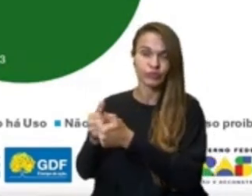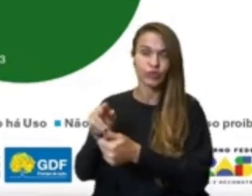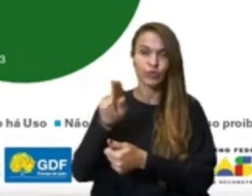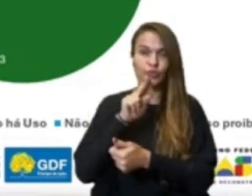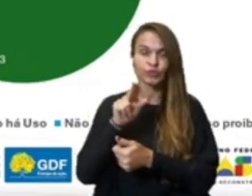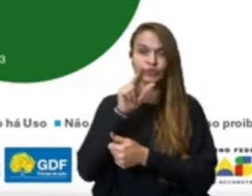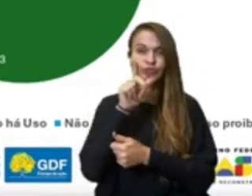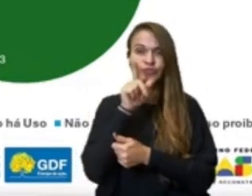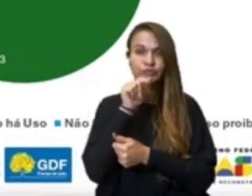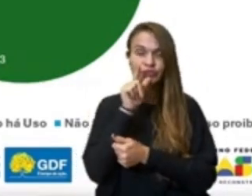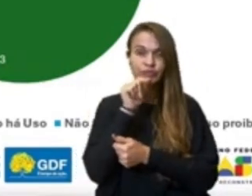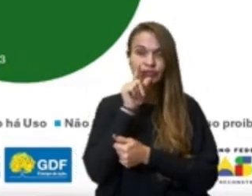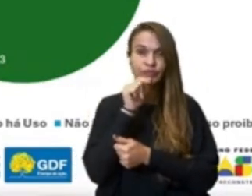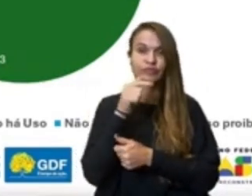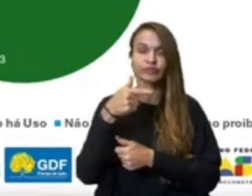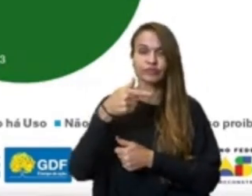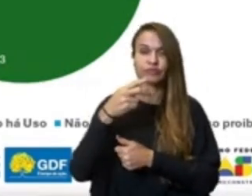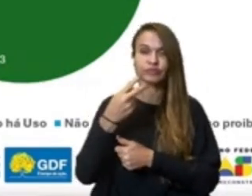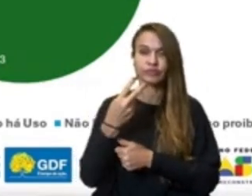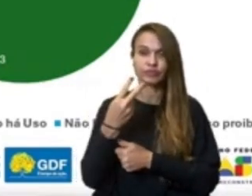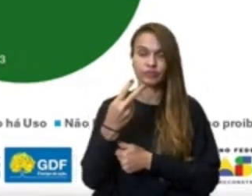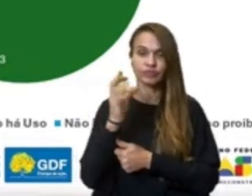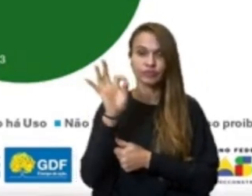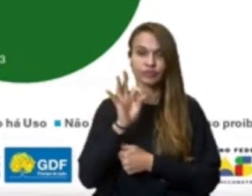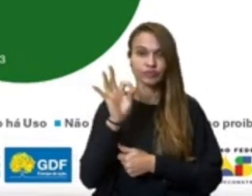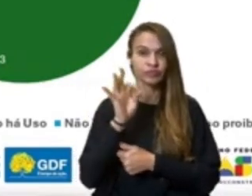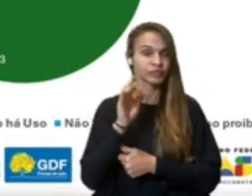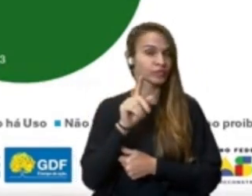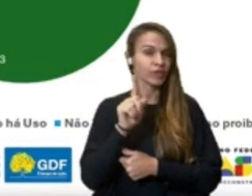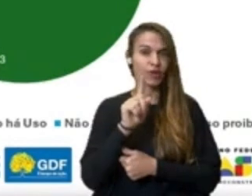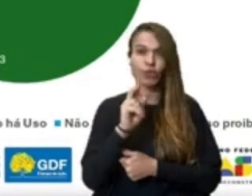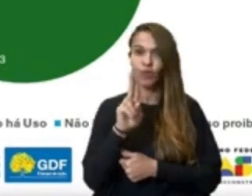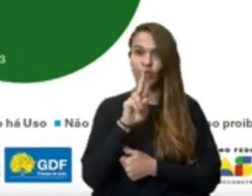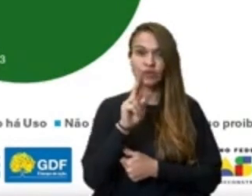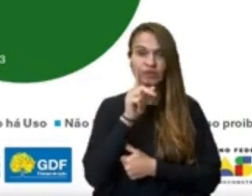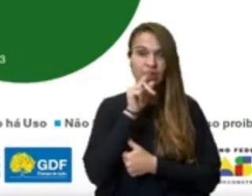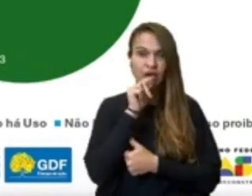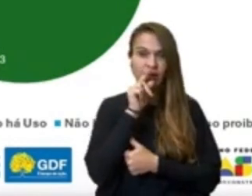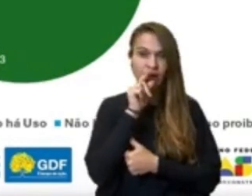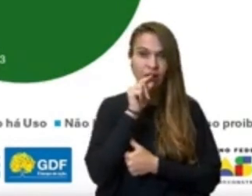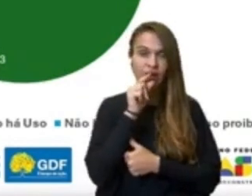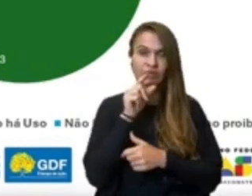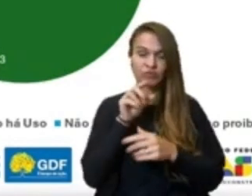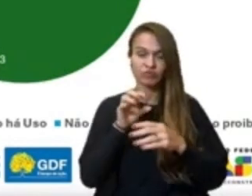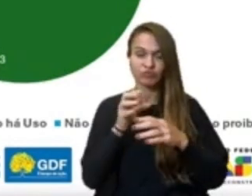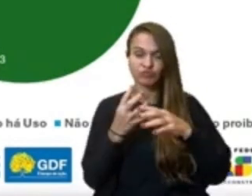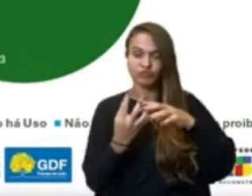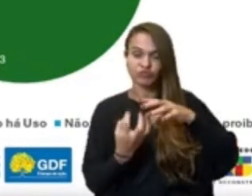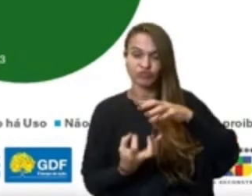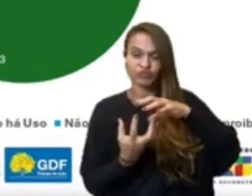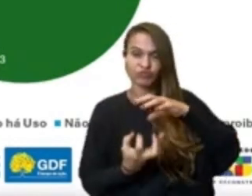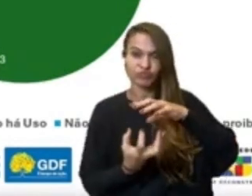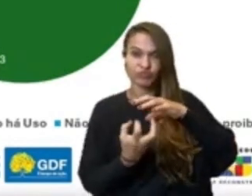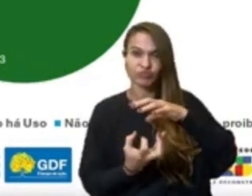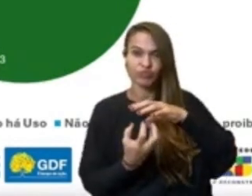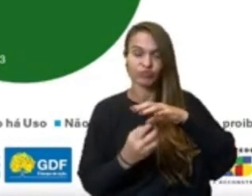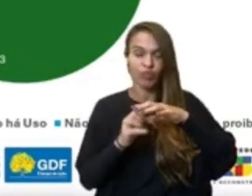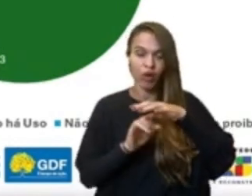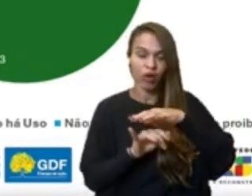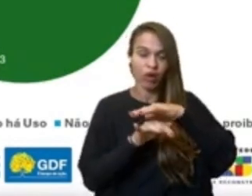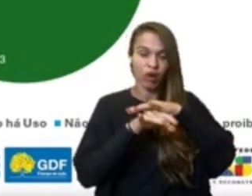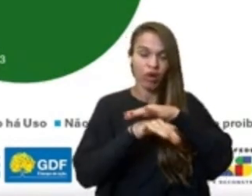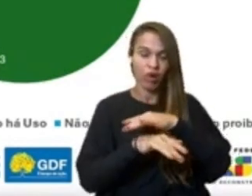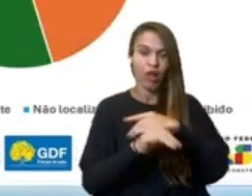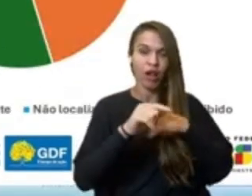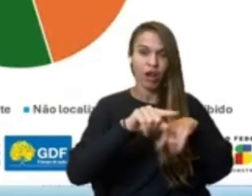que 72% não usa água, ou seja, essa água está infiltrando e está indo parar no Lago Paranoá, né, em sua